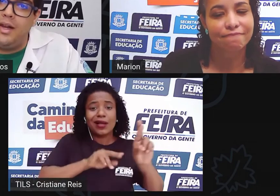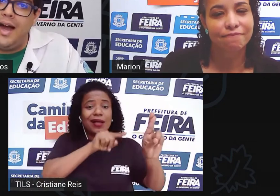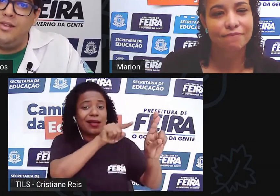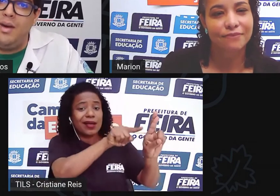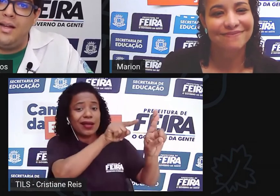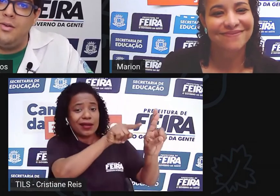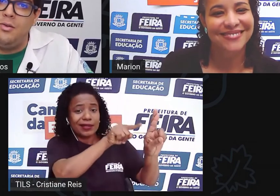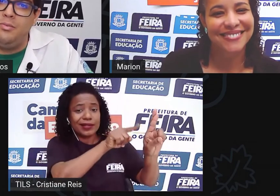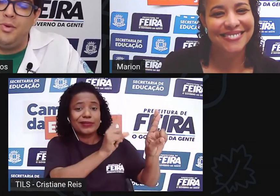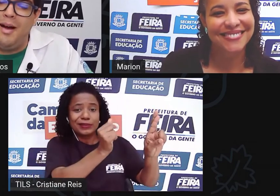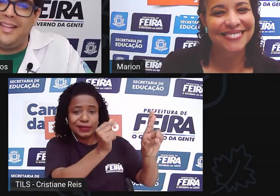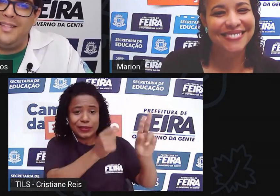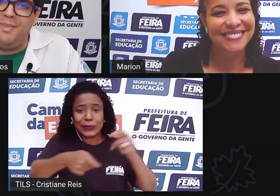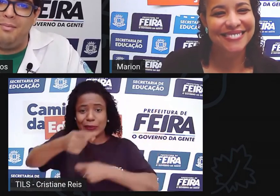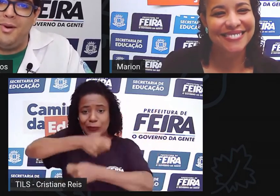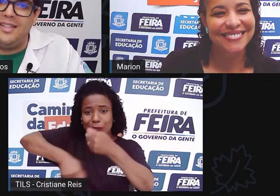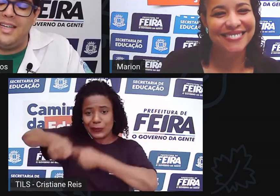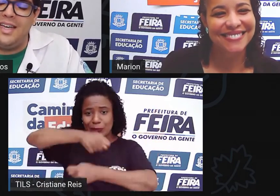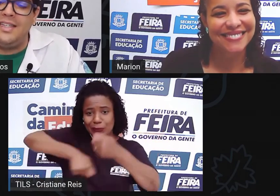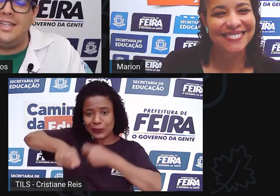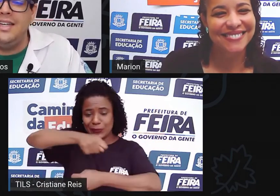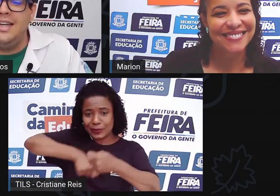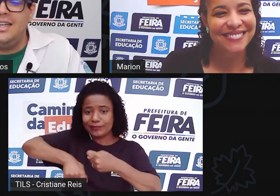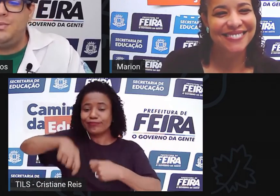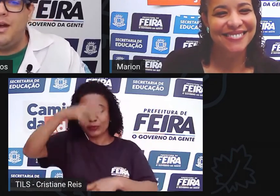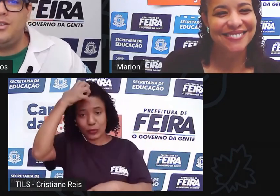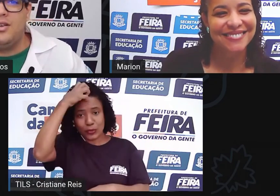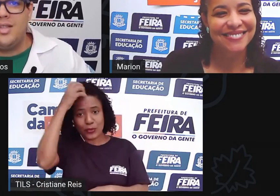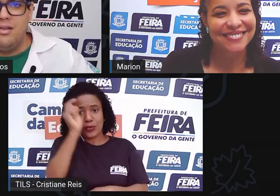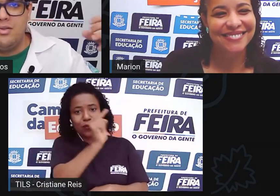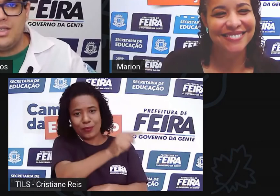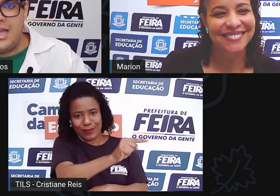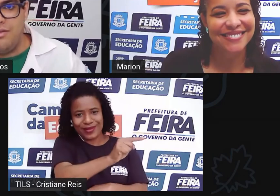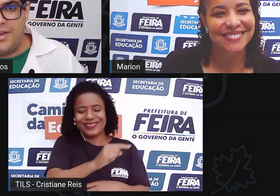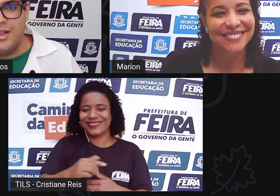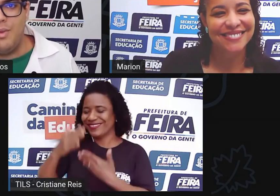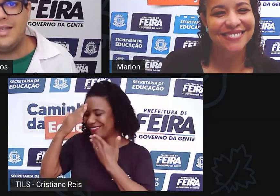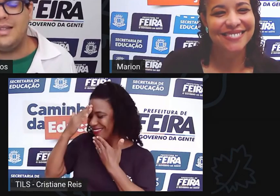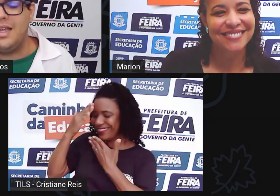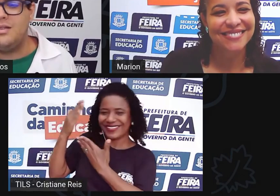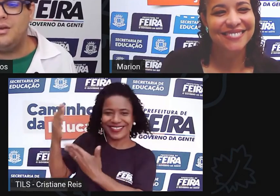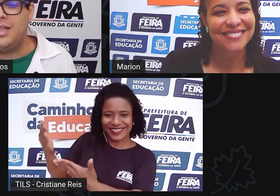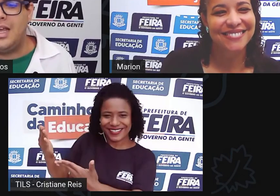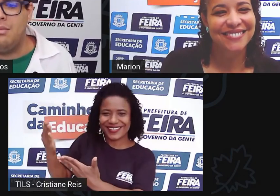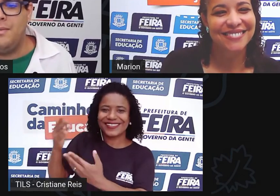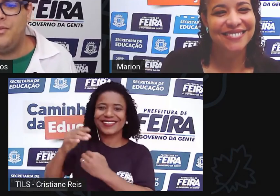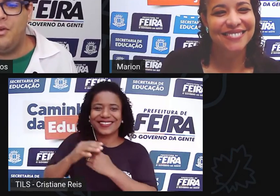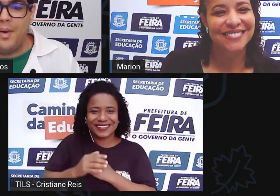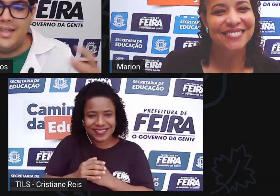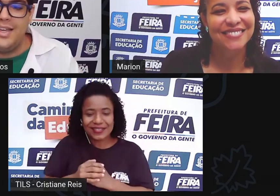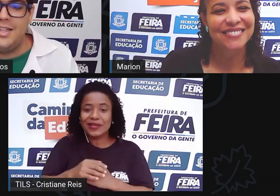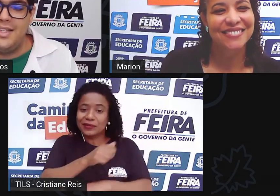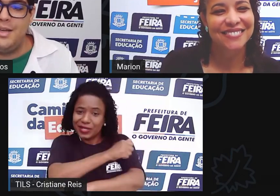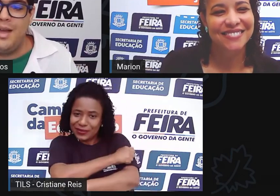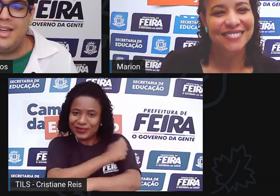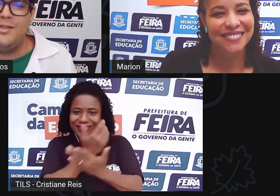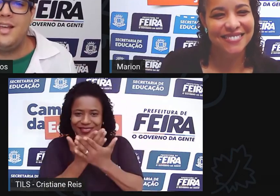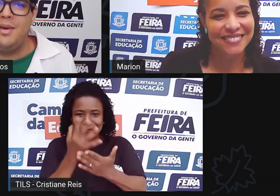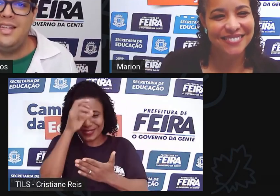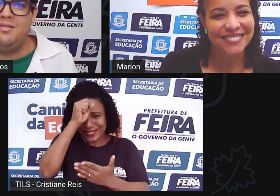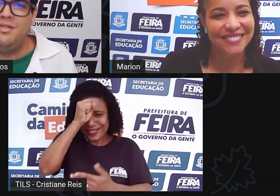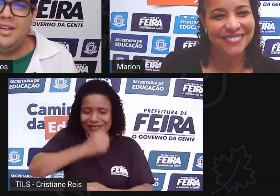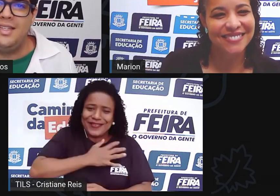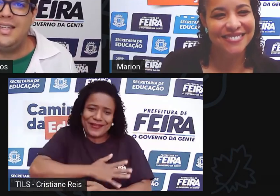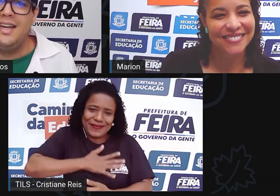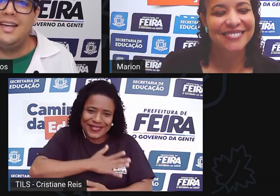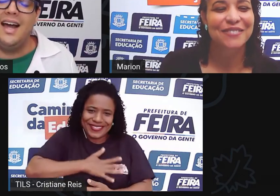muito obrigado, Marion, por bater esse papo com a gente. Espero que nossos alunos tenham ficado mais atentos ao tema. Foi um prazer te receber aqui no